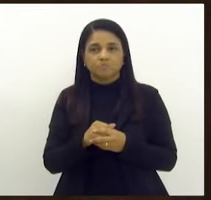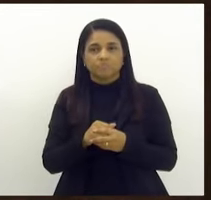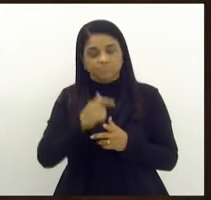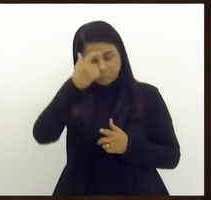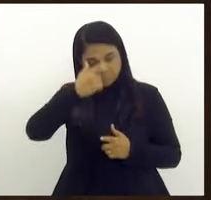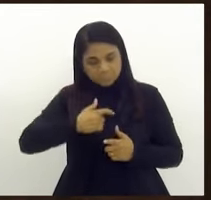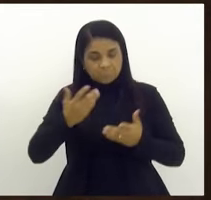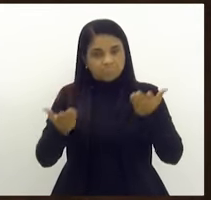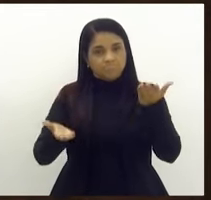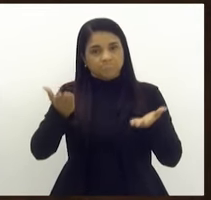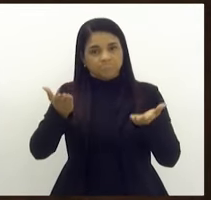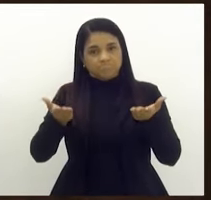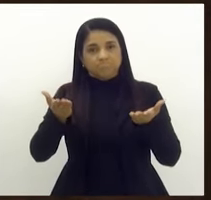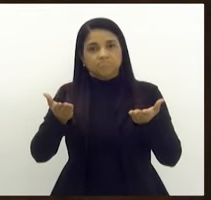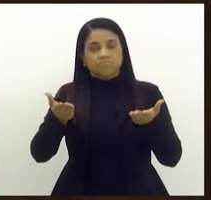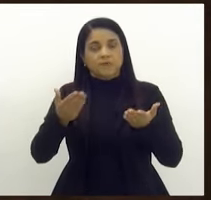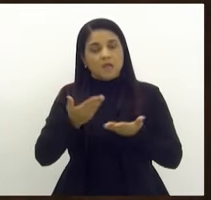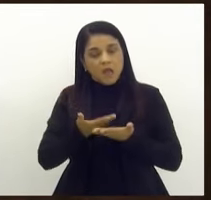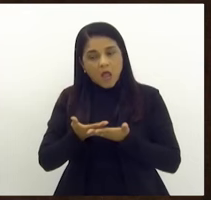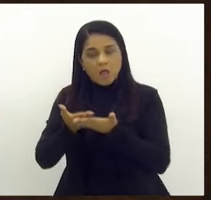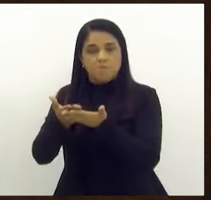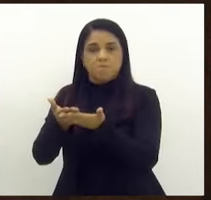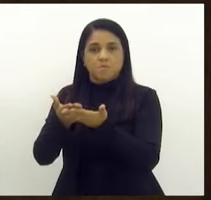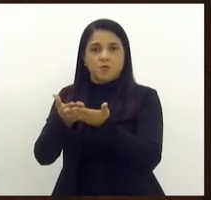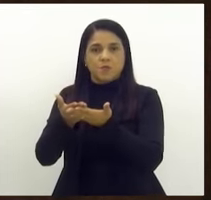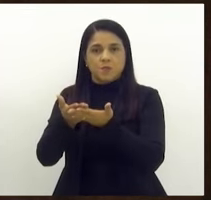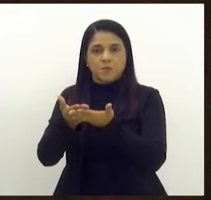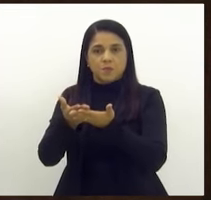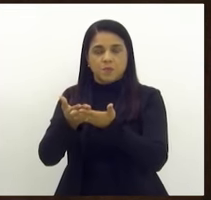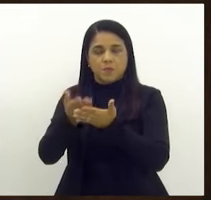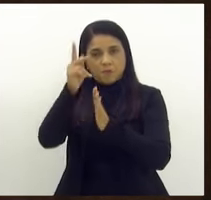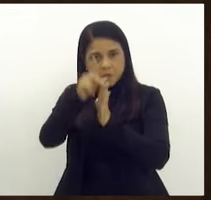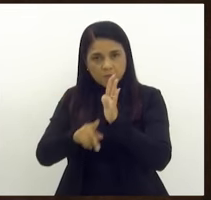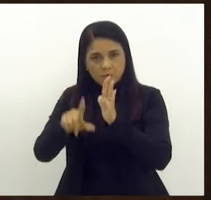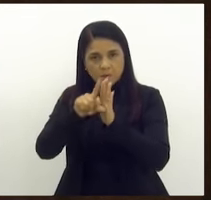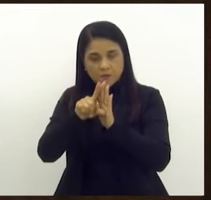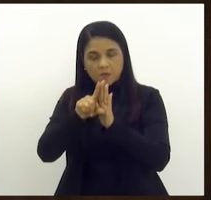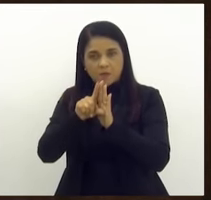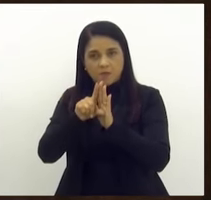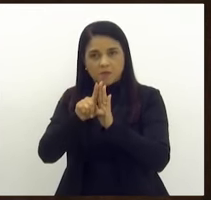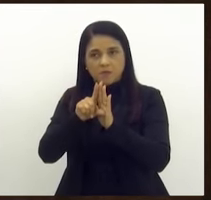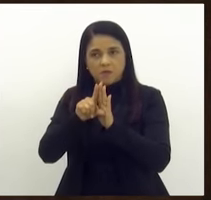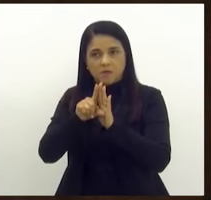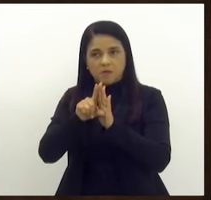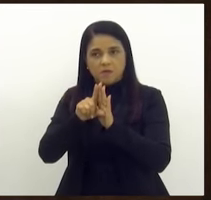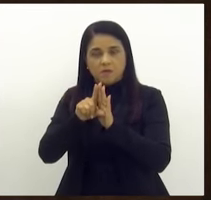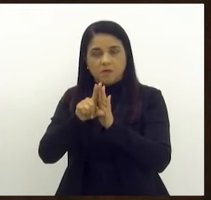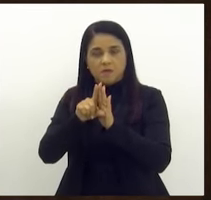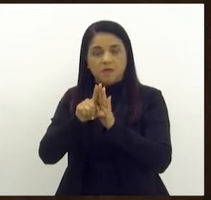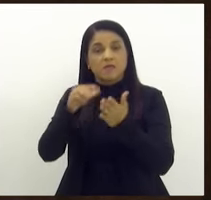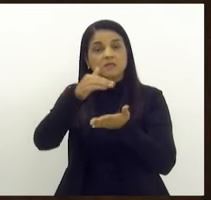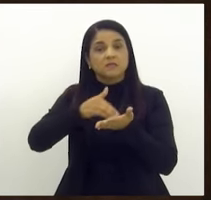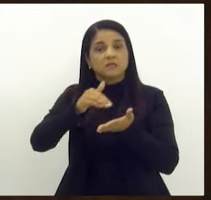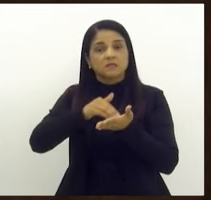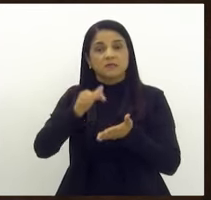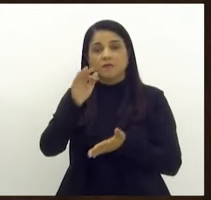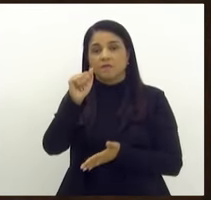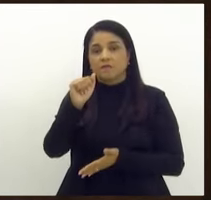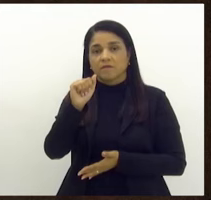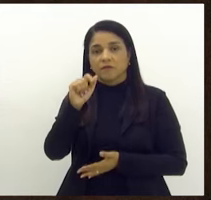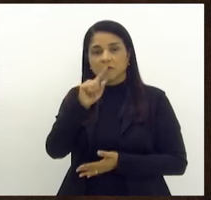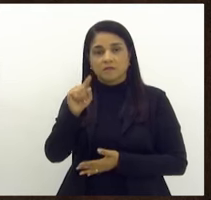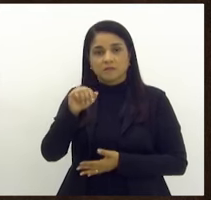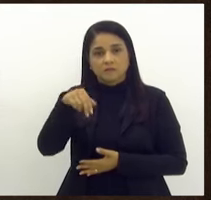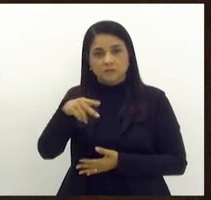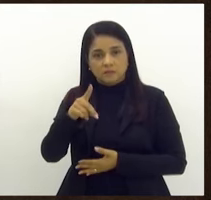de Equilíbrio encaminhou encaminhou para Fazenda Secretaria de Fazenda baixando